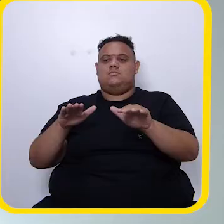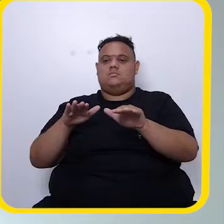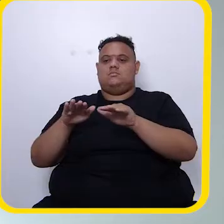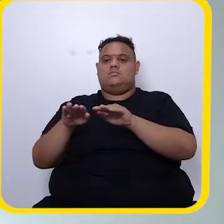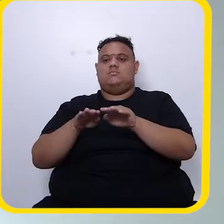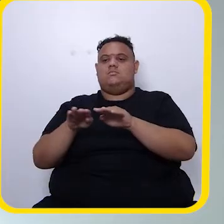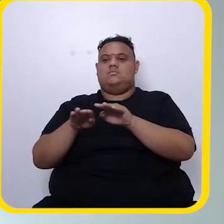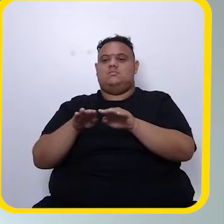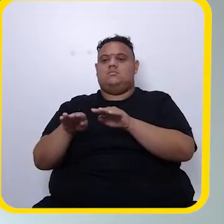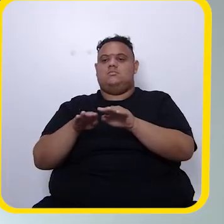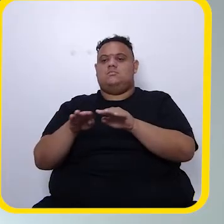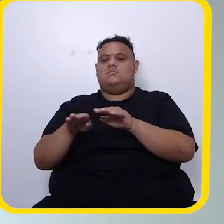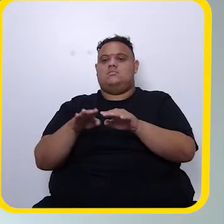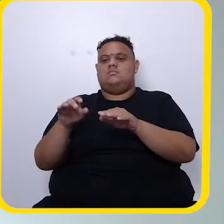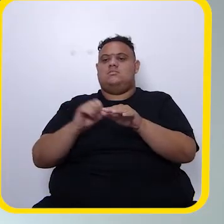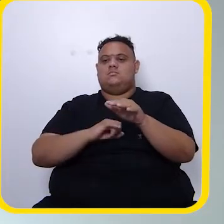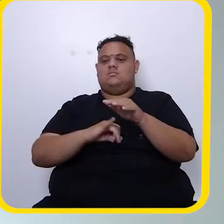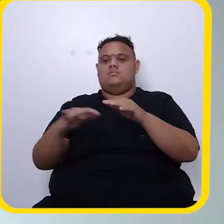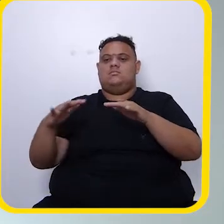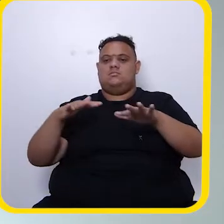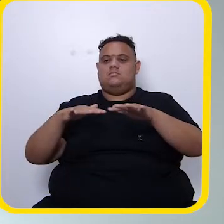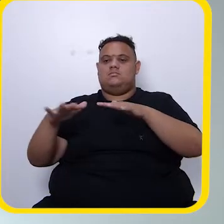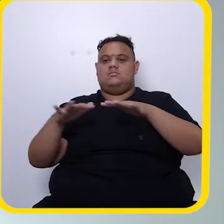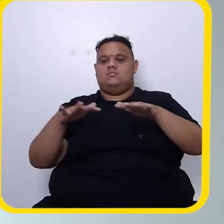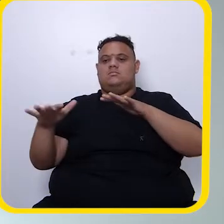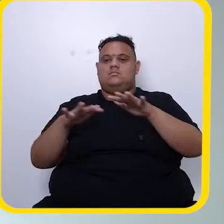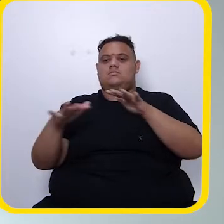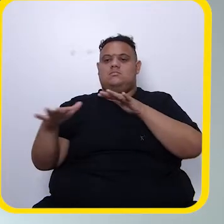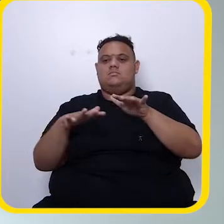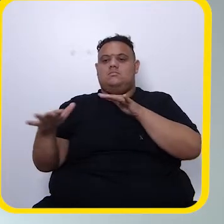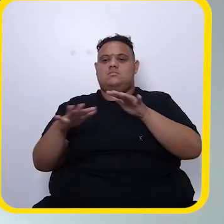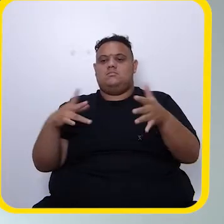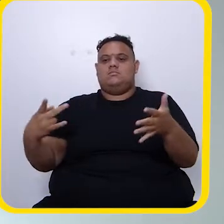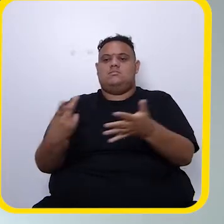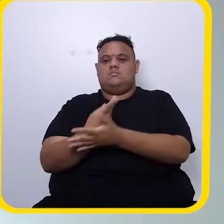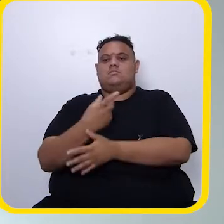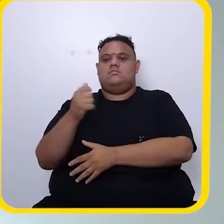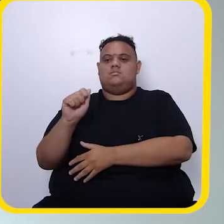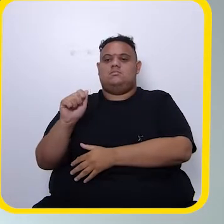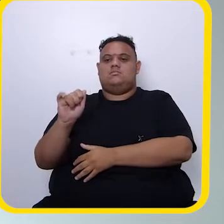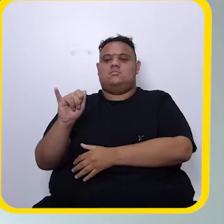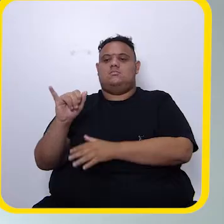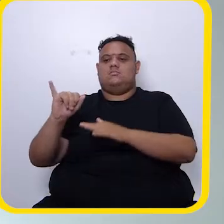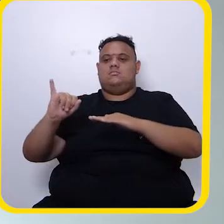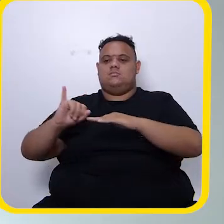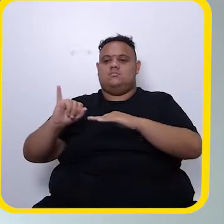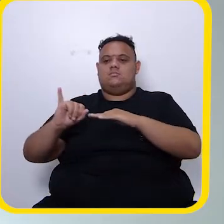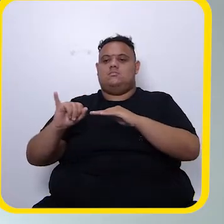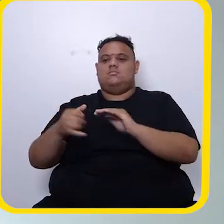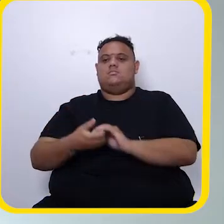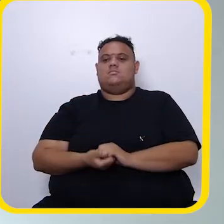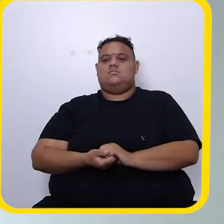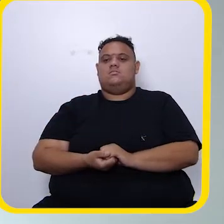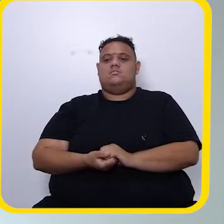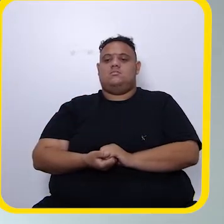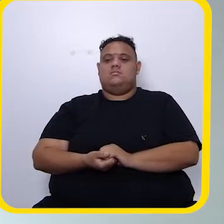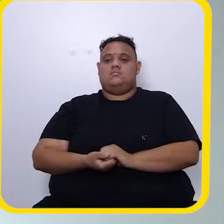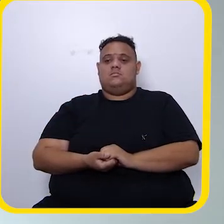de placas tectônicas, né? Daí a grande quantidade de terremotos que ocorrem no Haiti, né? Então, olha